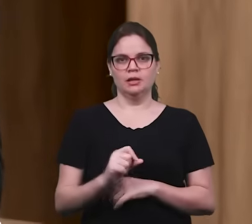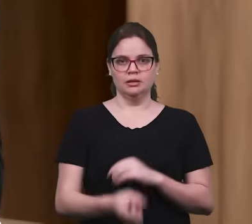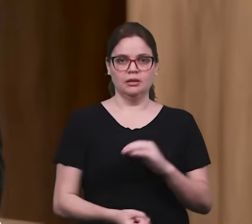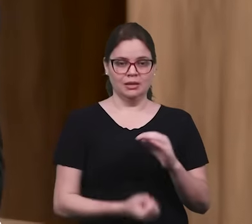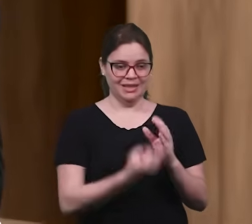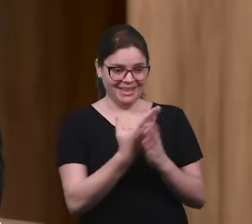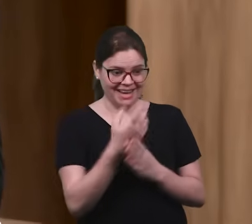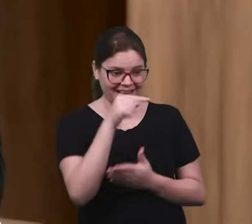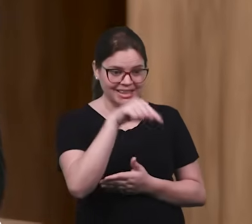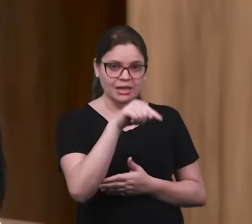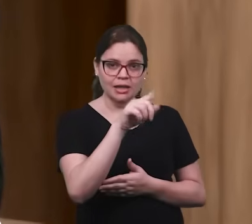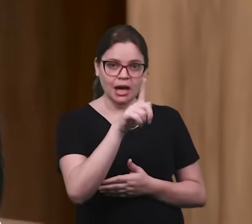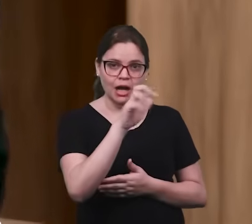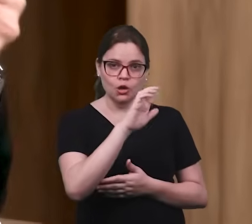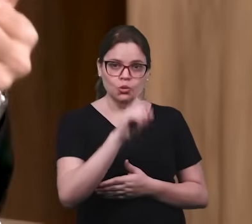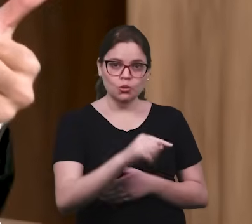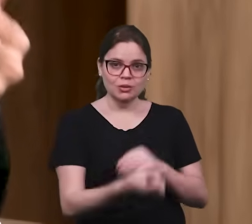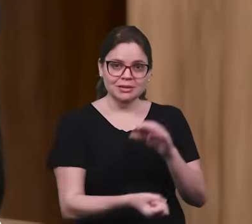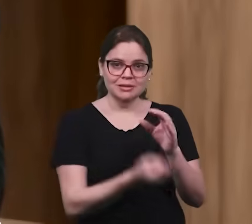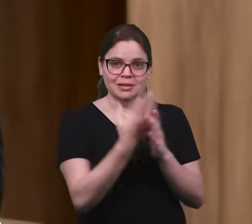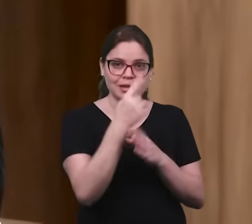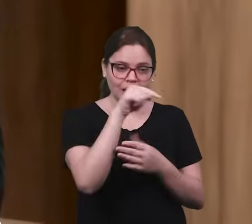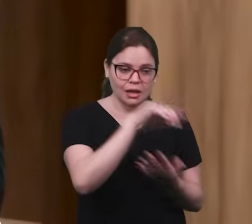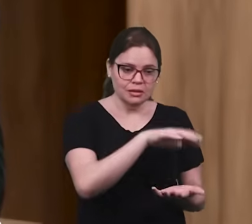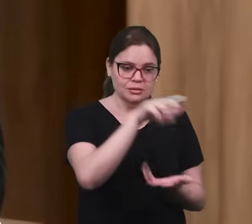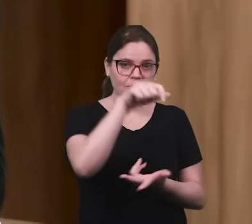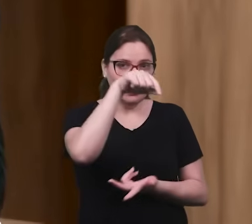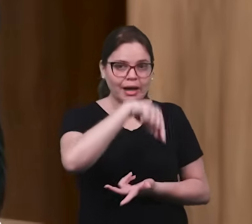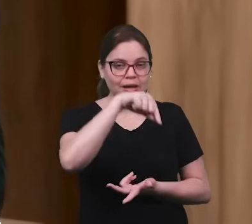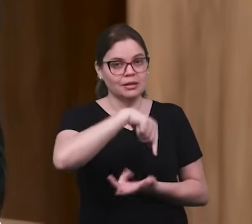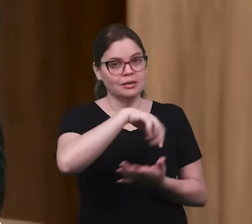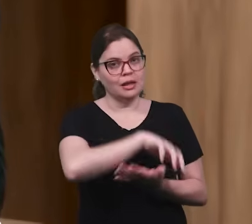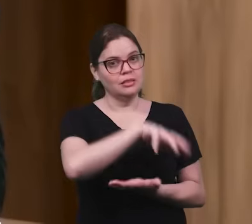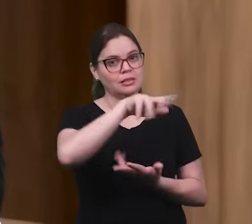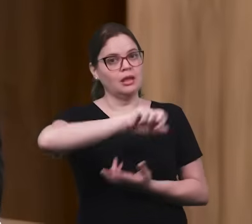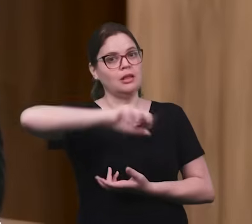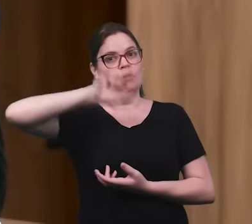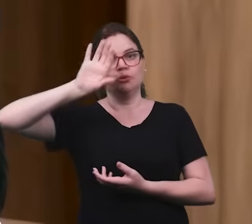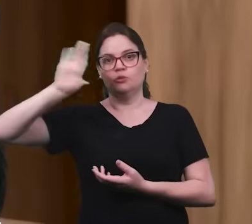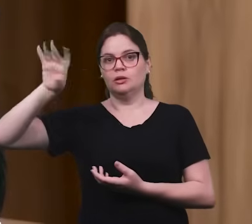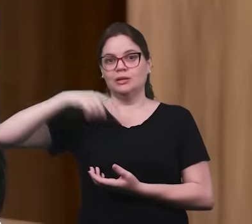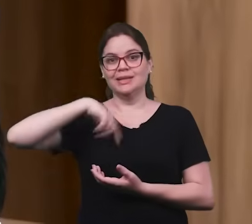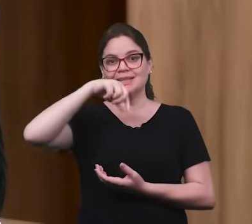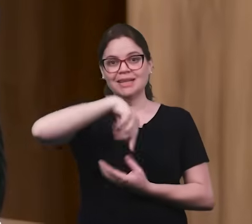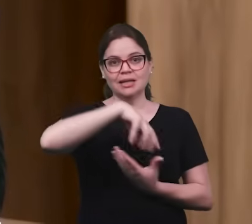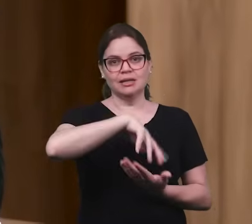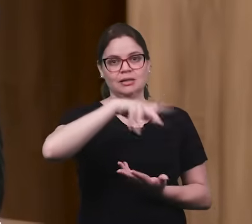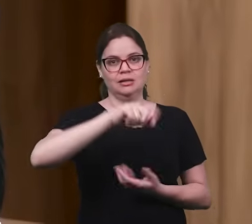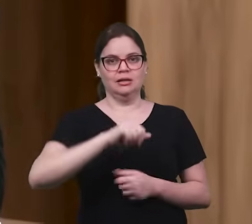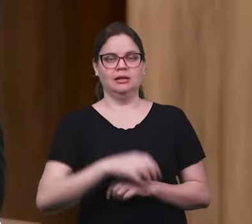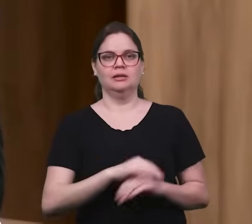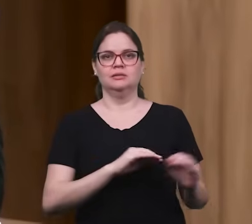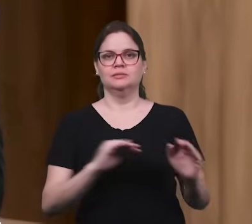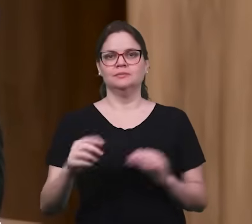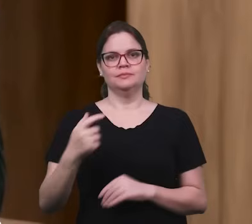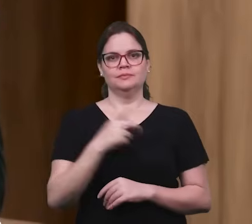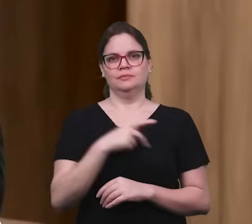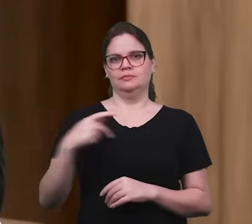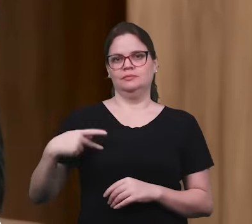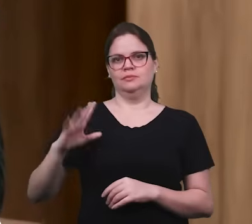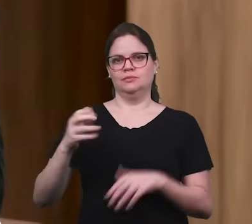criada. Né? Então é ali a obra criadora de Deus. Né? E o pastor Wellington fez muito bem